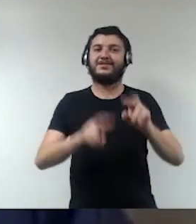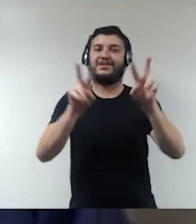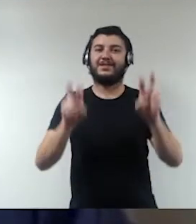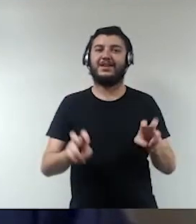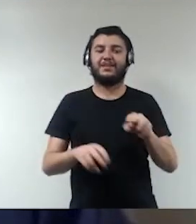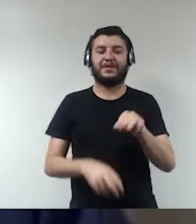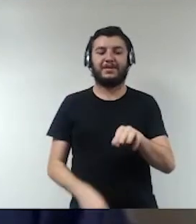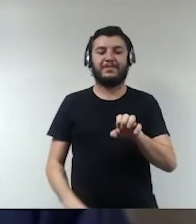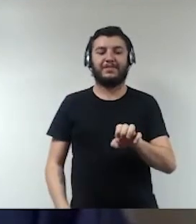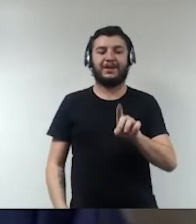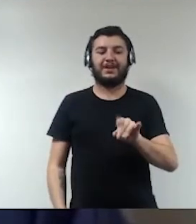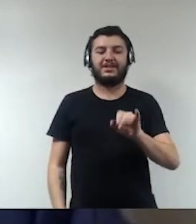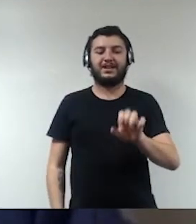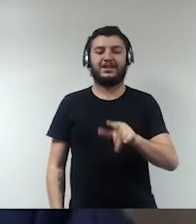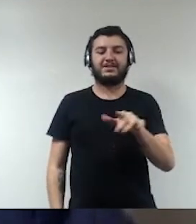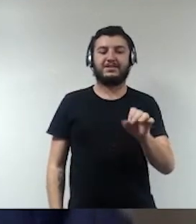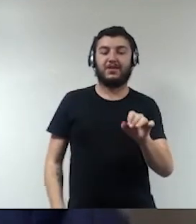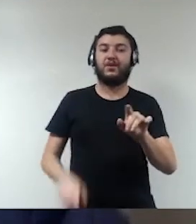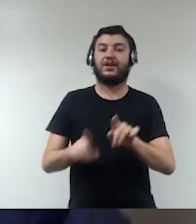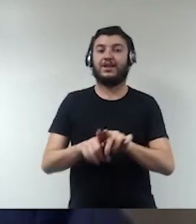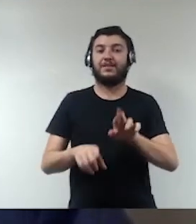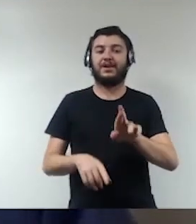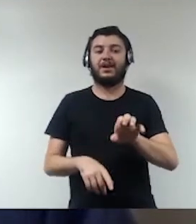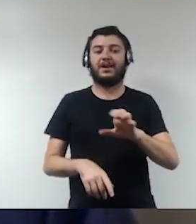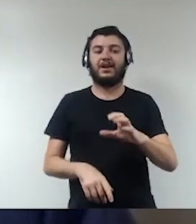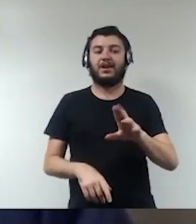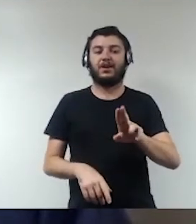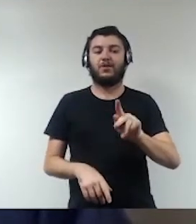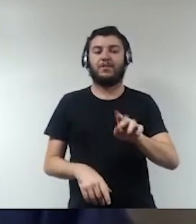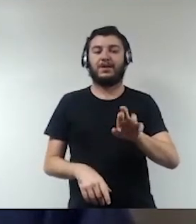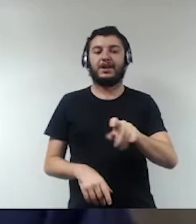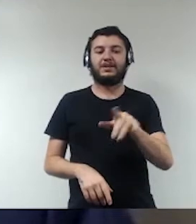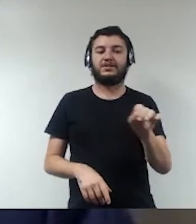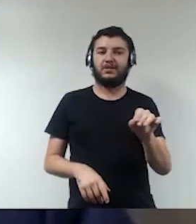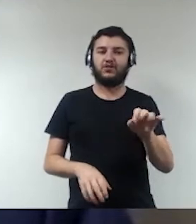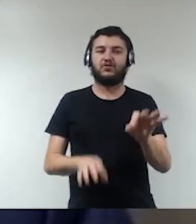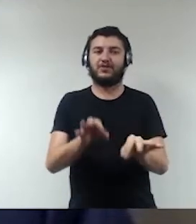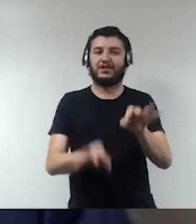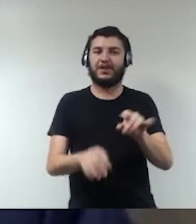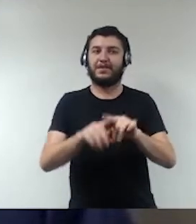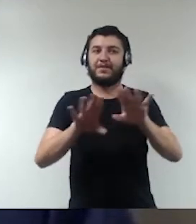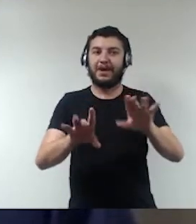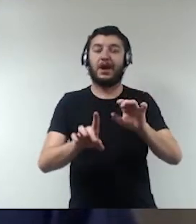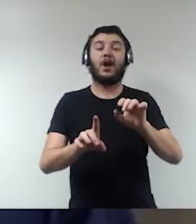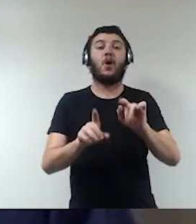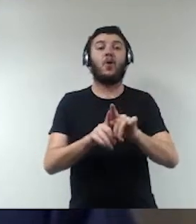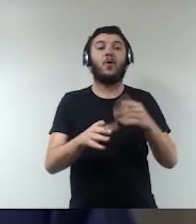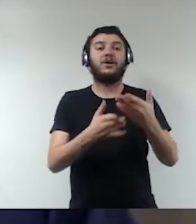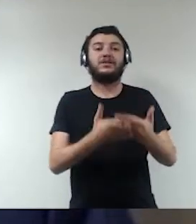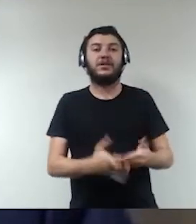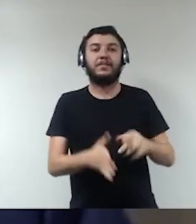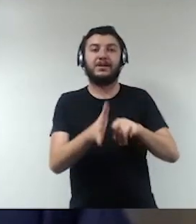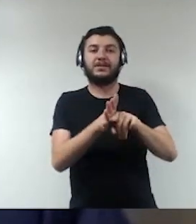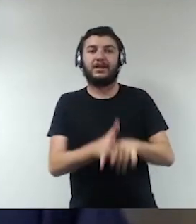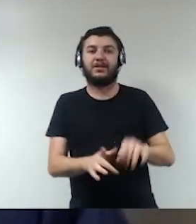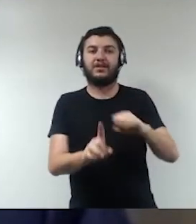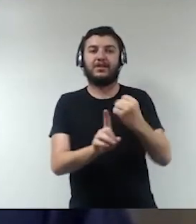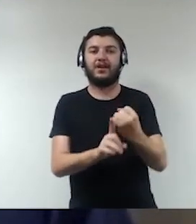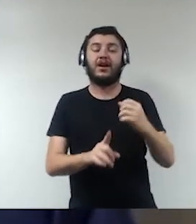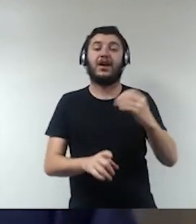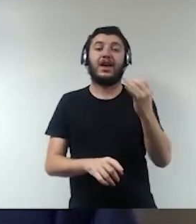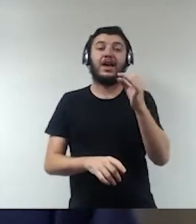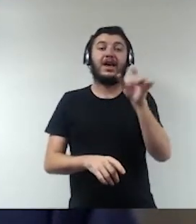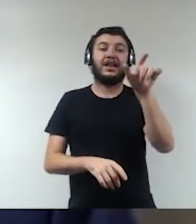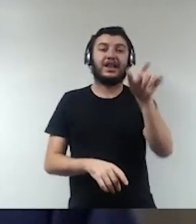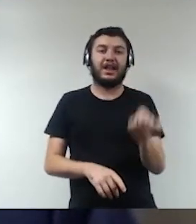em recuperação judicial. O sociólogo italiano Domenico De Masi, autor do livro Ócio Criativo, dizia há mais de